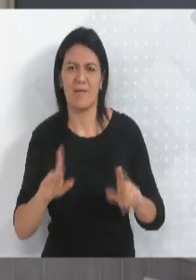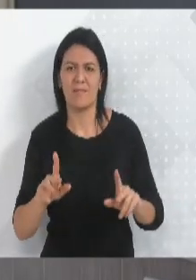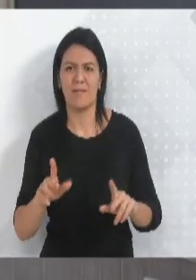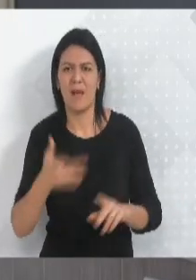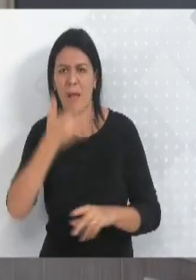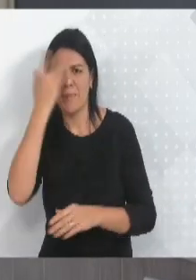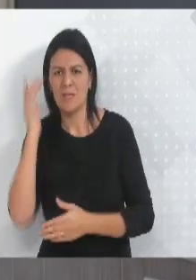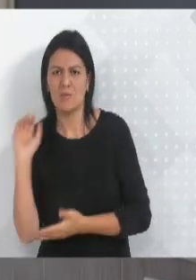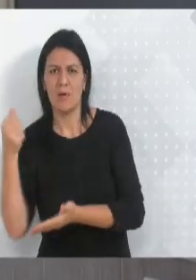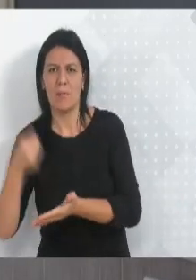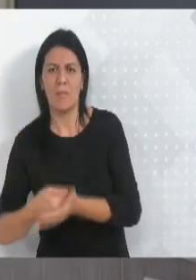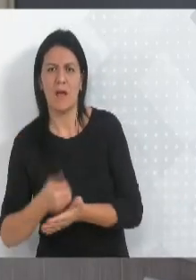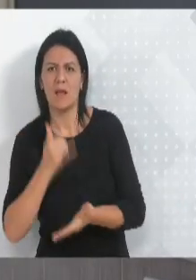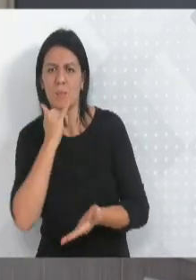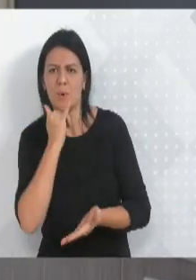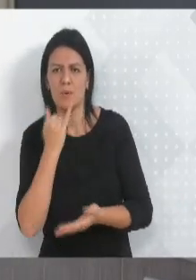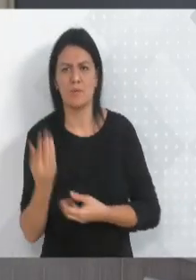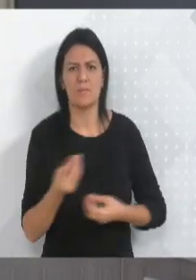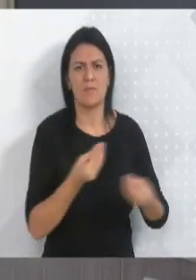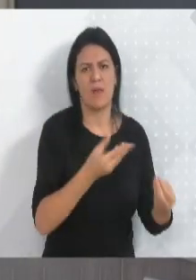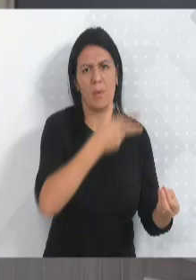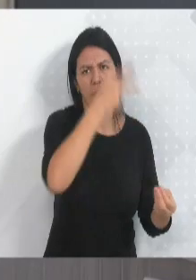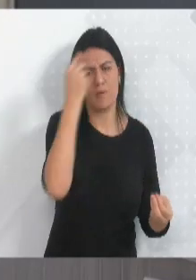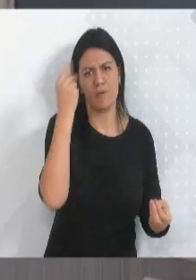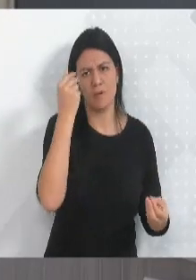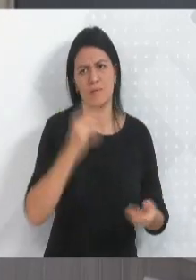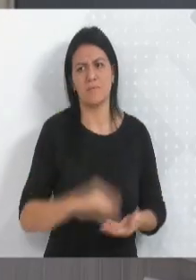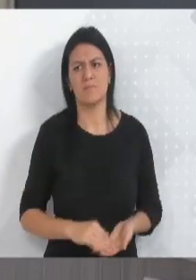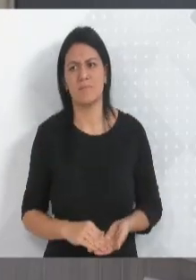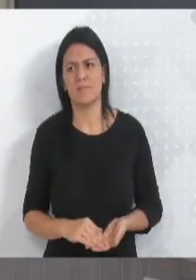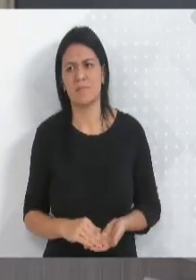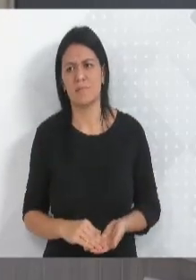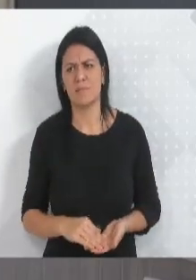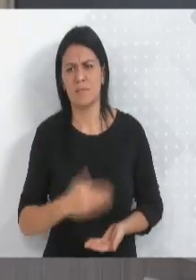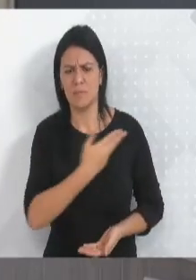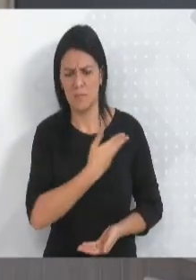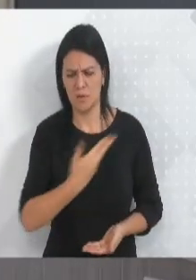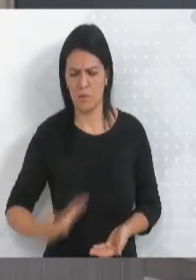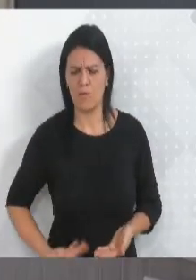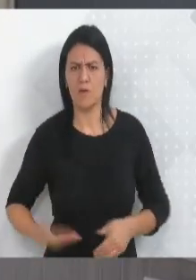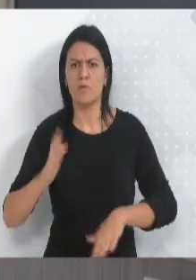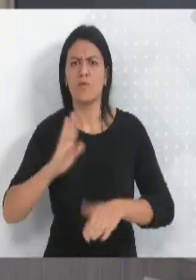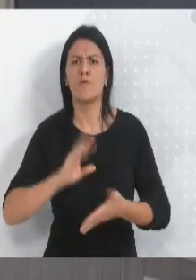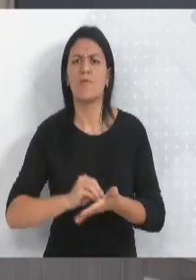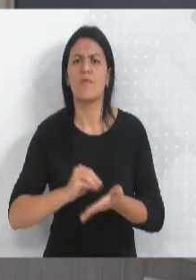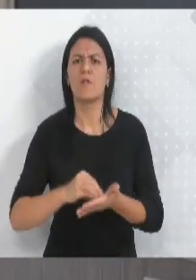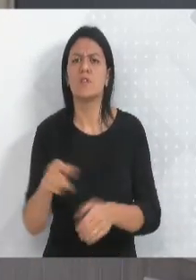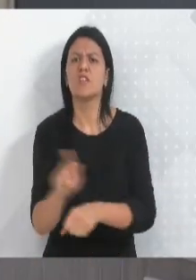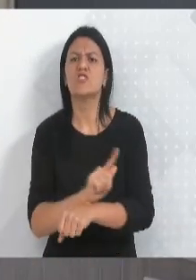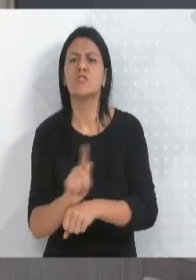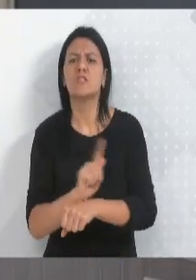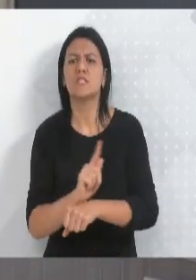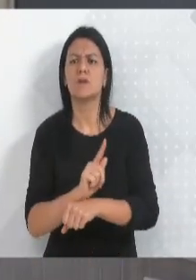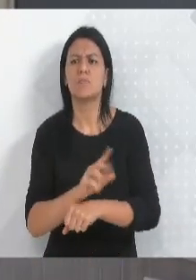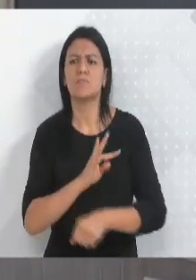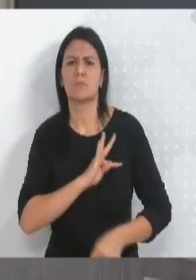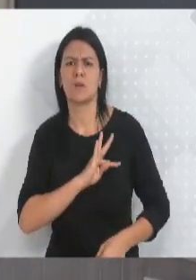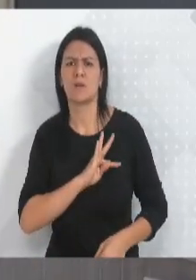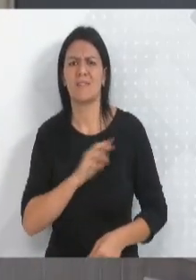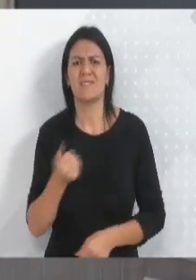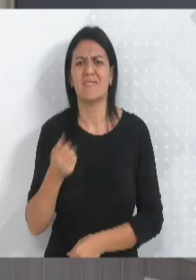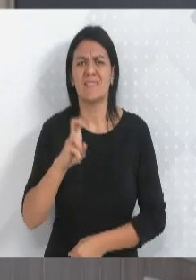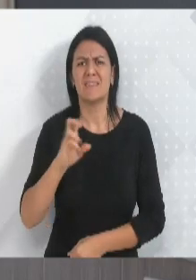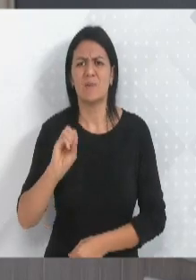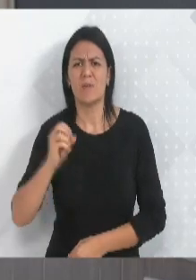recursos são dos indivíduos, da população. E dizer que esse governo falta gestão técnica. 150 milhões de